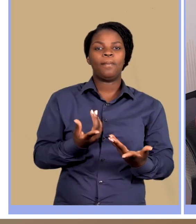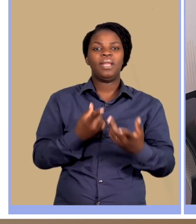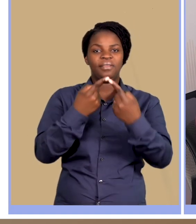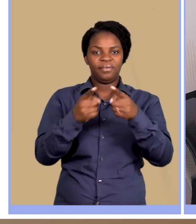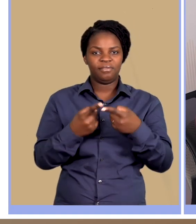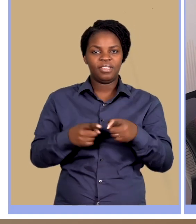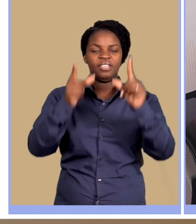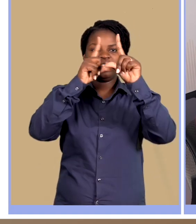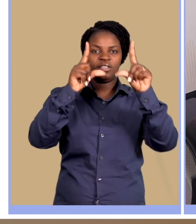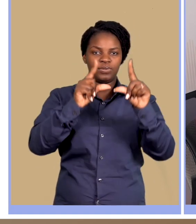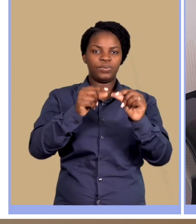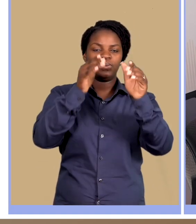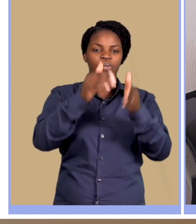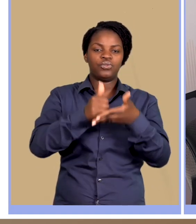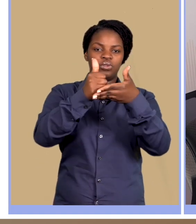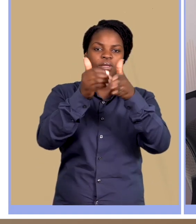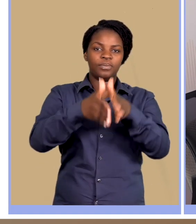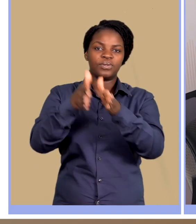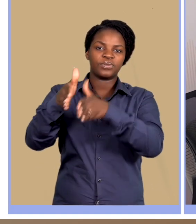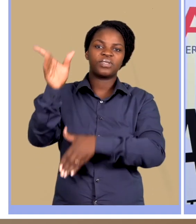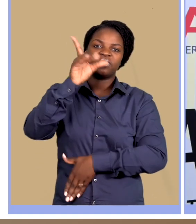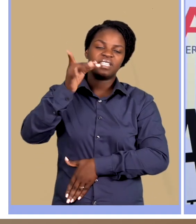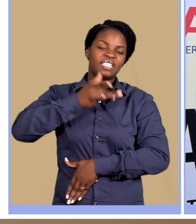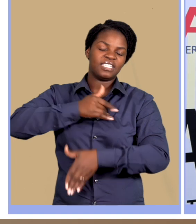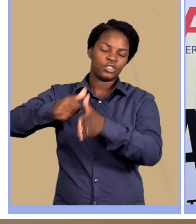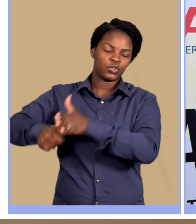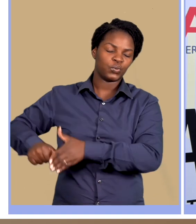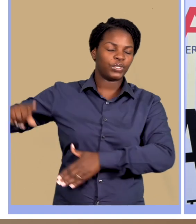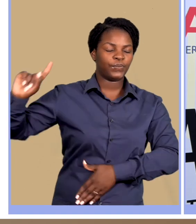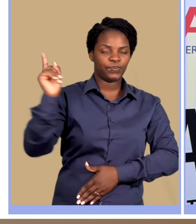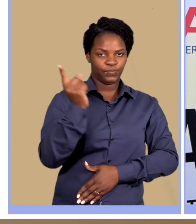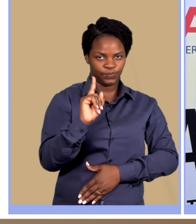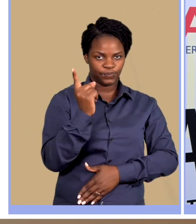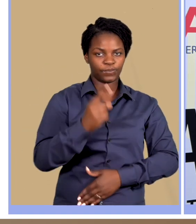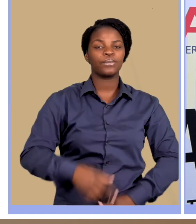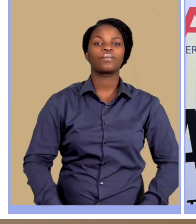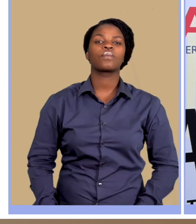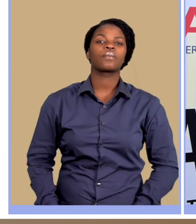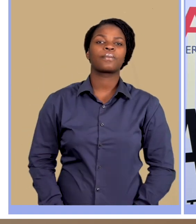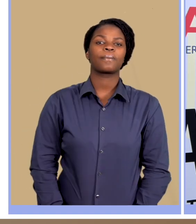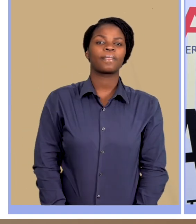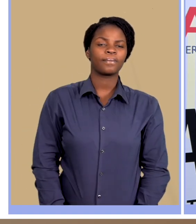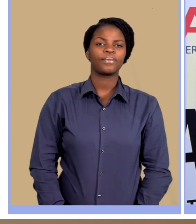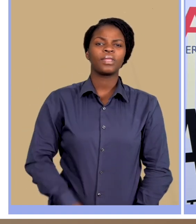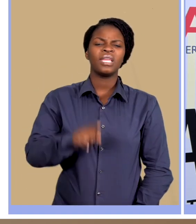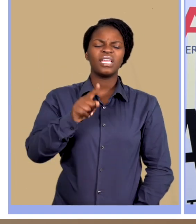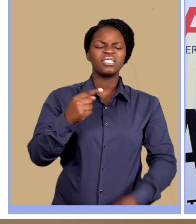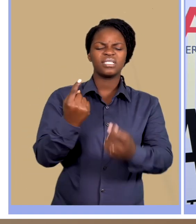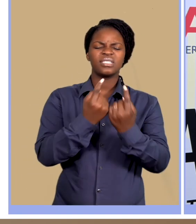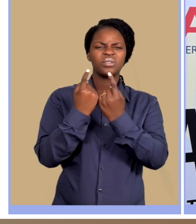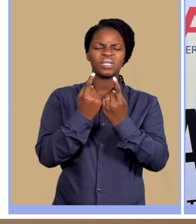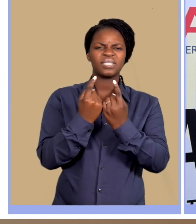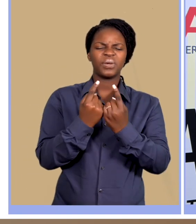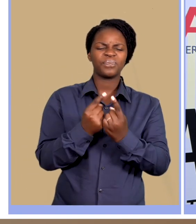as pessoas com deficiência não se sintam excluídas. Bom, esta abordagem inclusiva que mencionou,